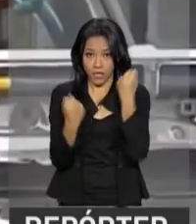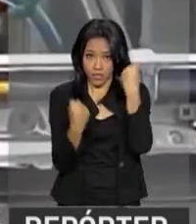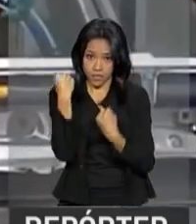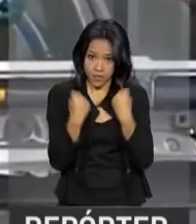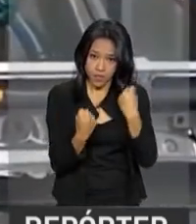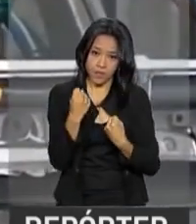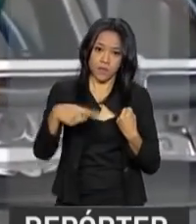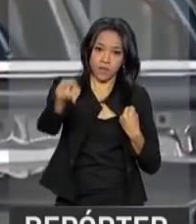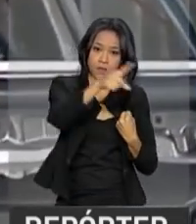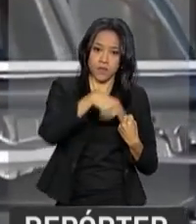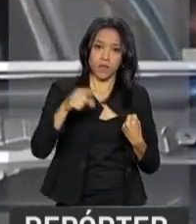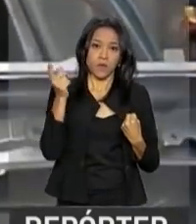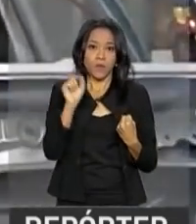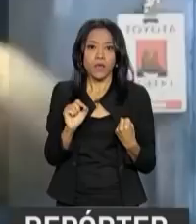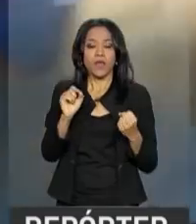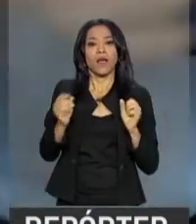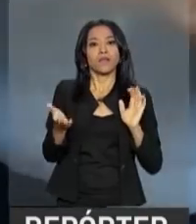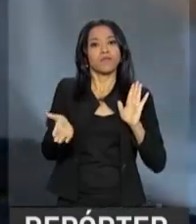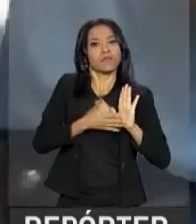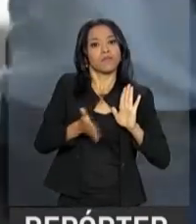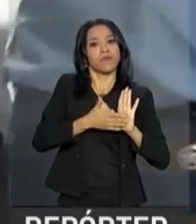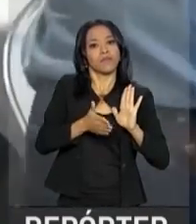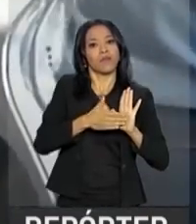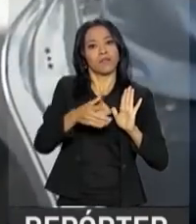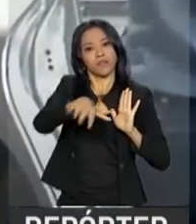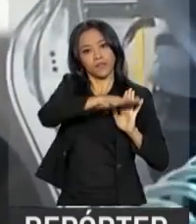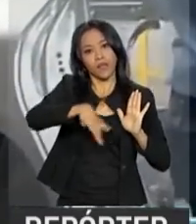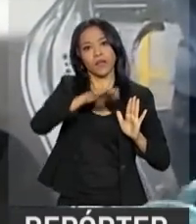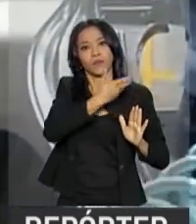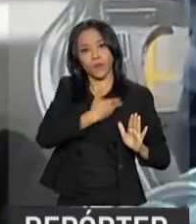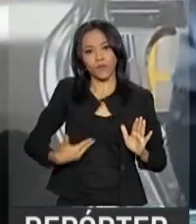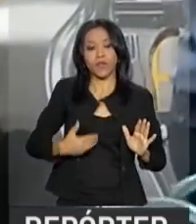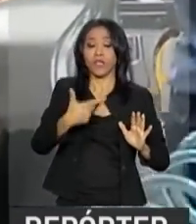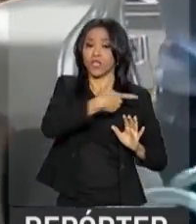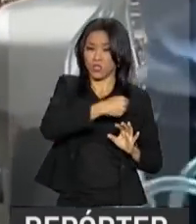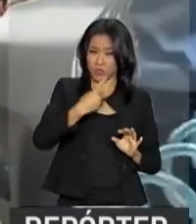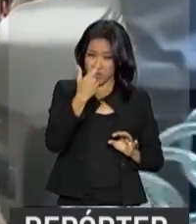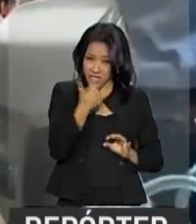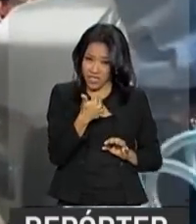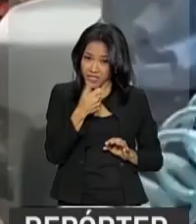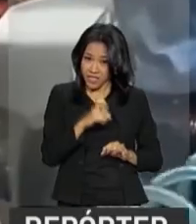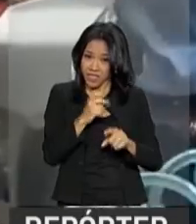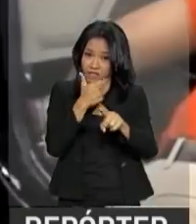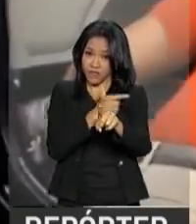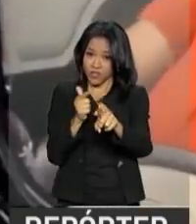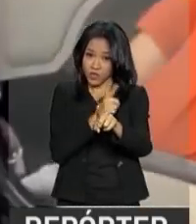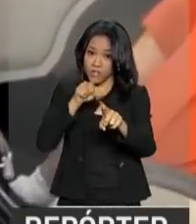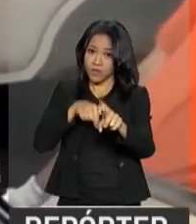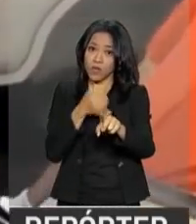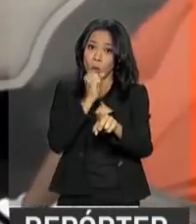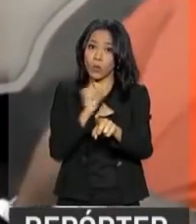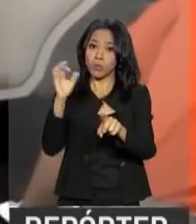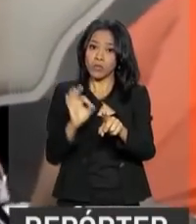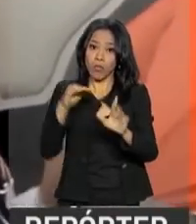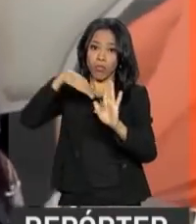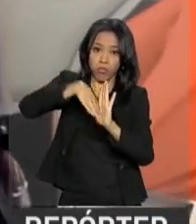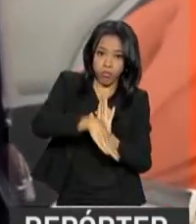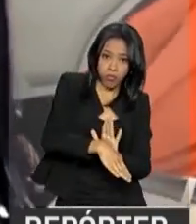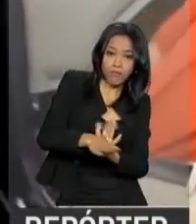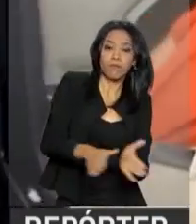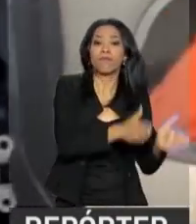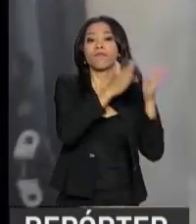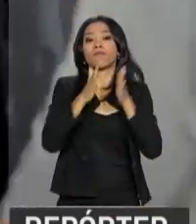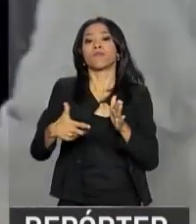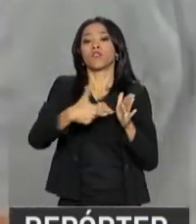o efeito das medidas tomadas pelo governo enquanto o setor fechou 2015 em queda de 22,8 por cento em 2017